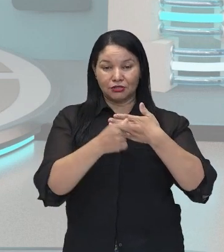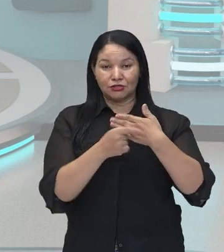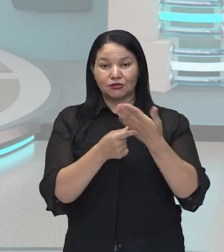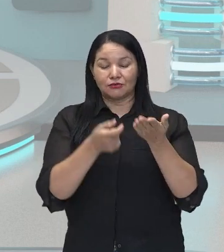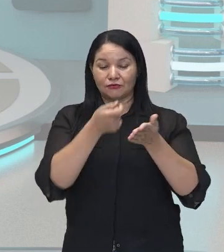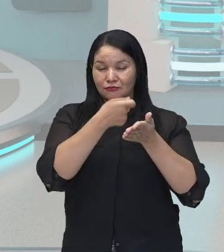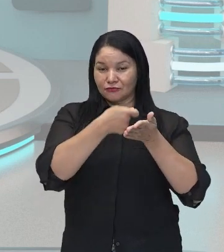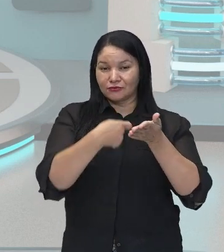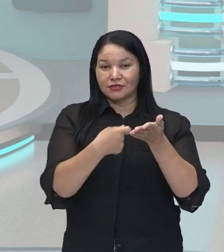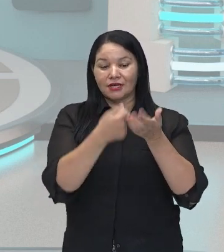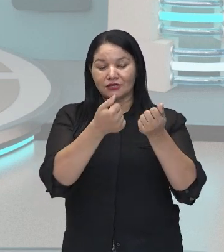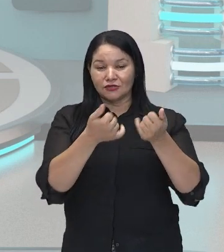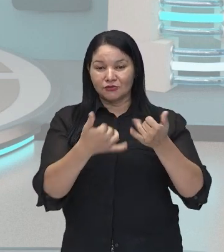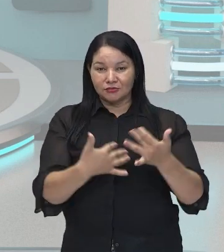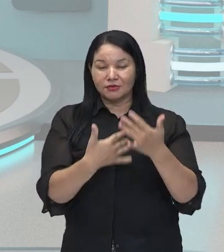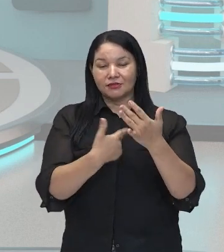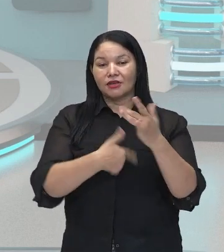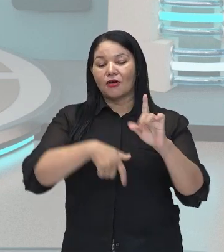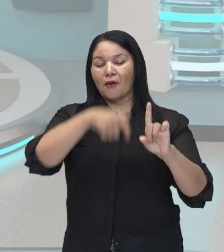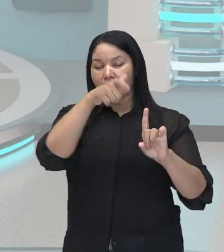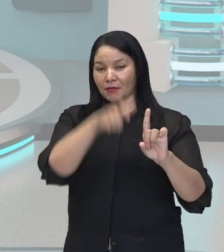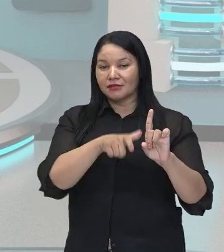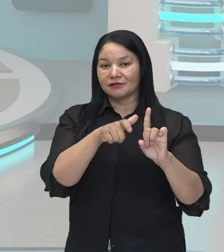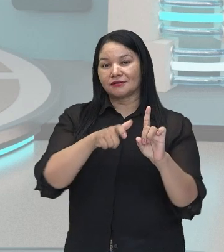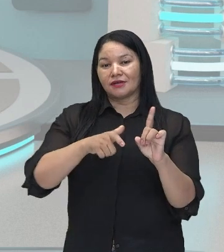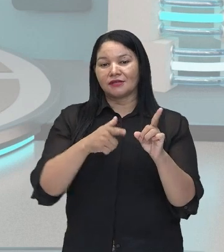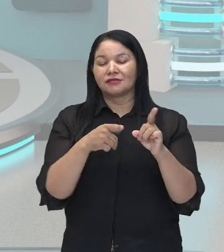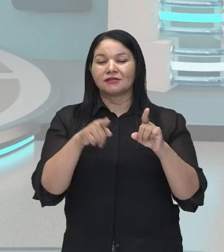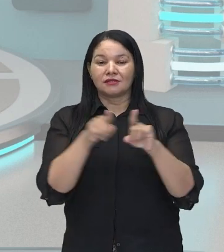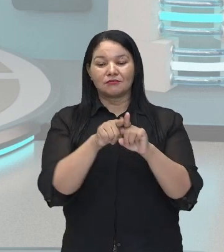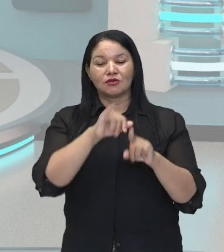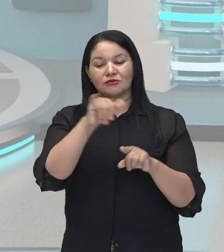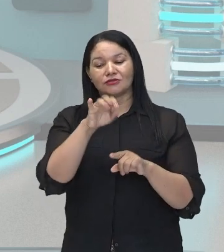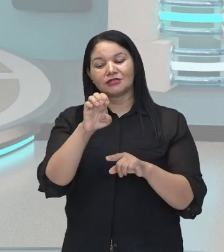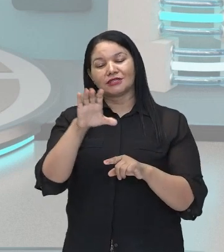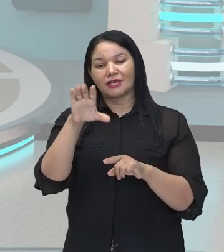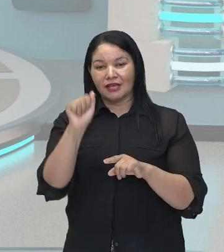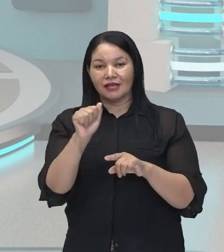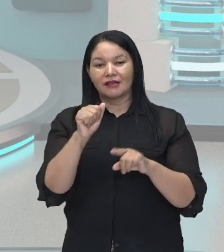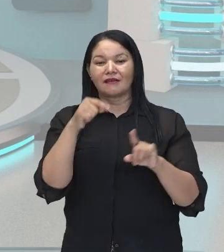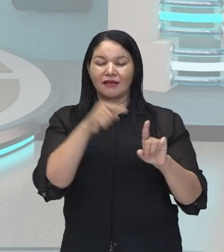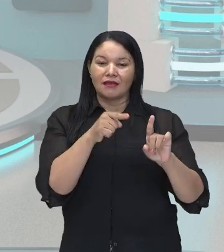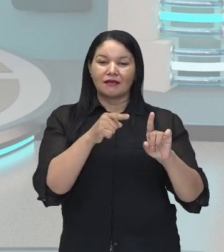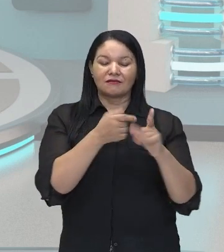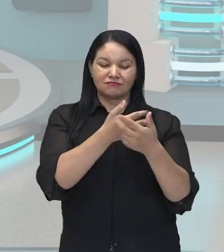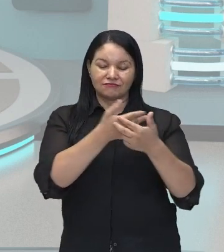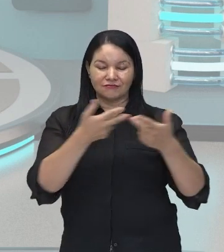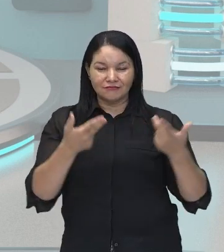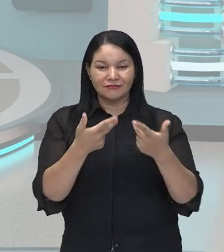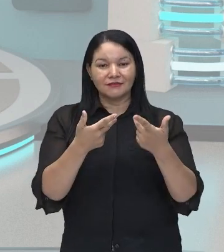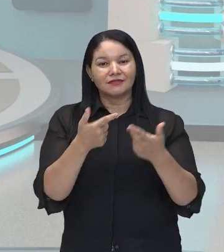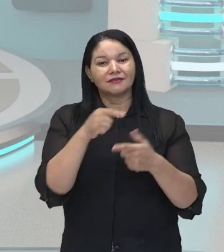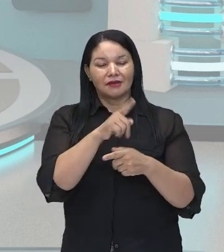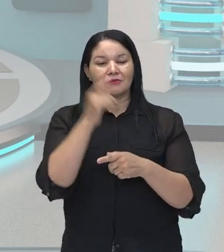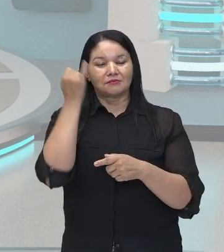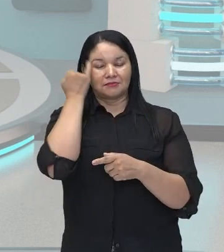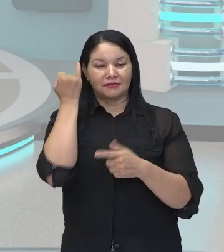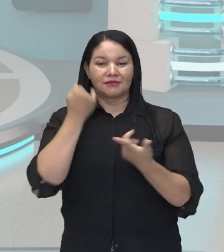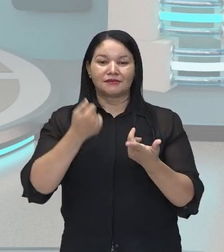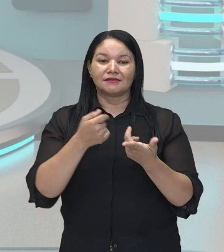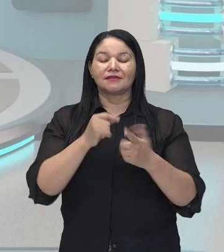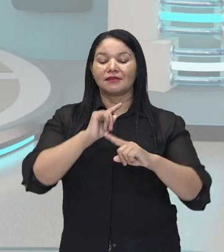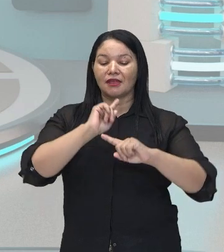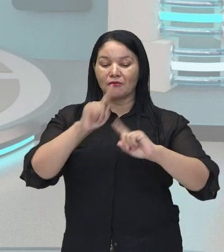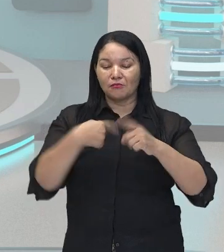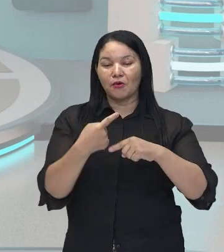essa descrição, esse tom de sátira também ao Jeca Tatu, mas percebo que depois de um tempo nós vamos ter uma reformulação desse personagem em